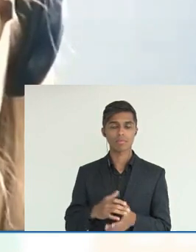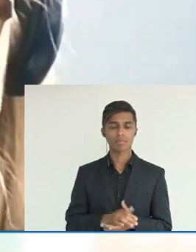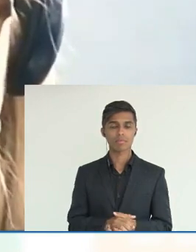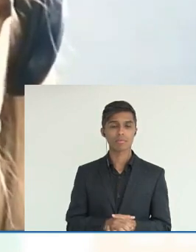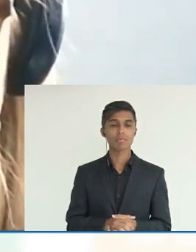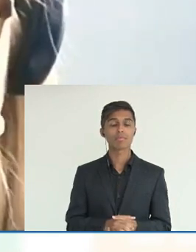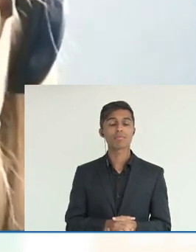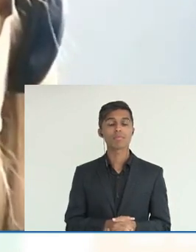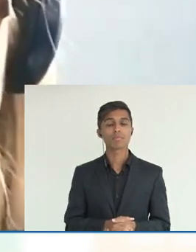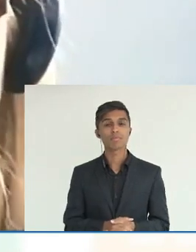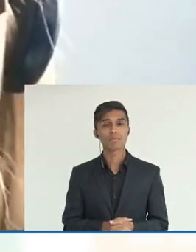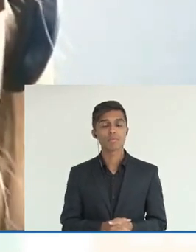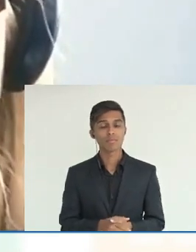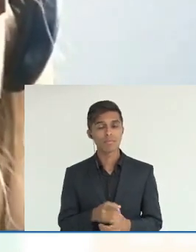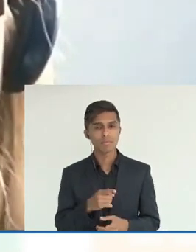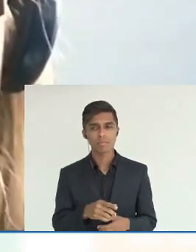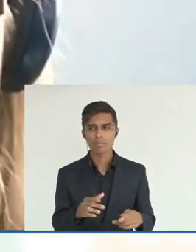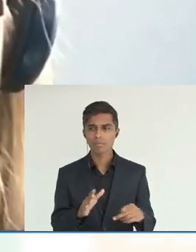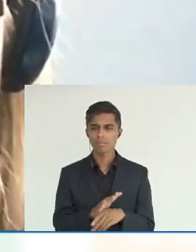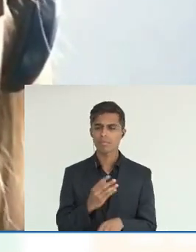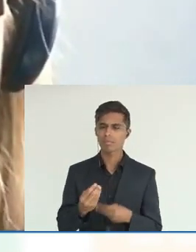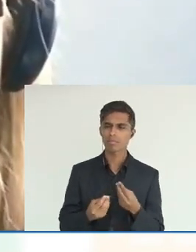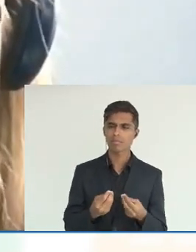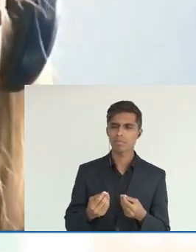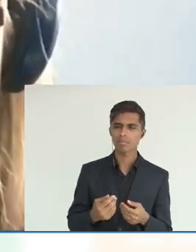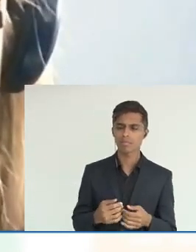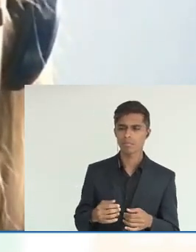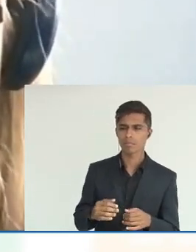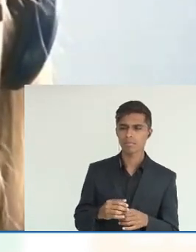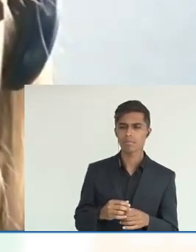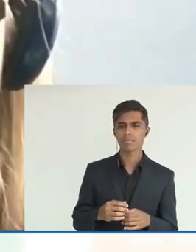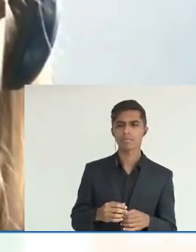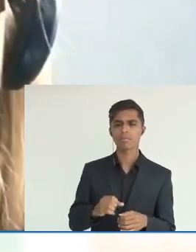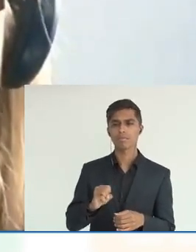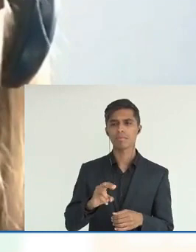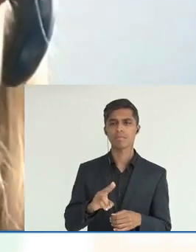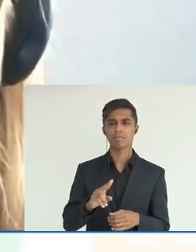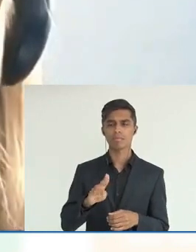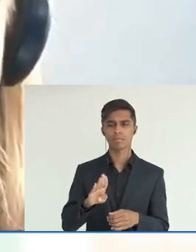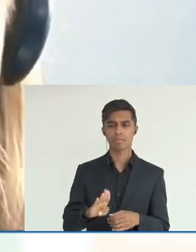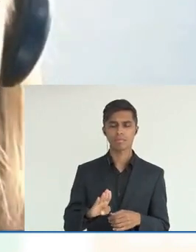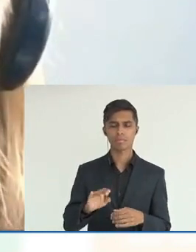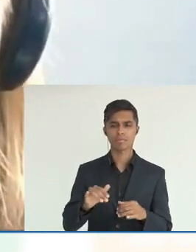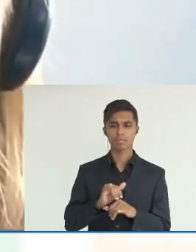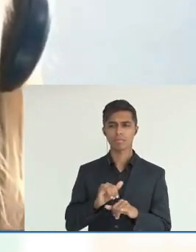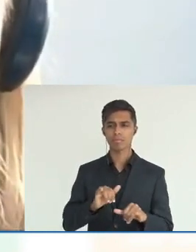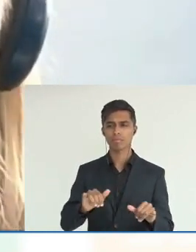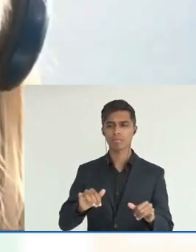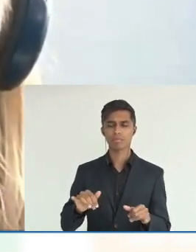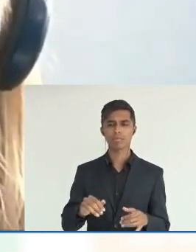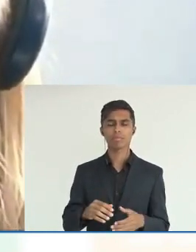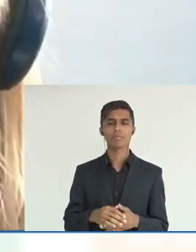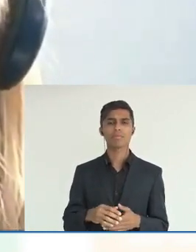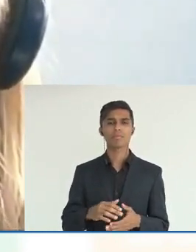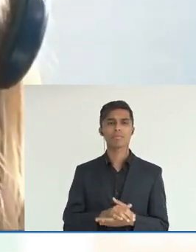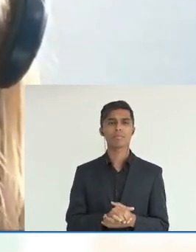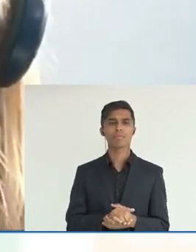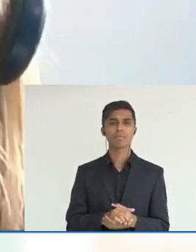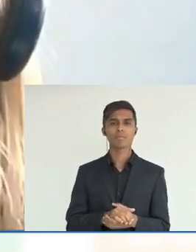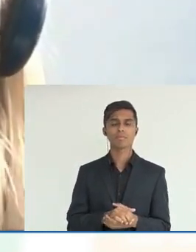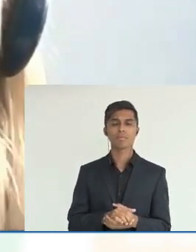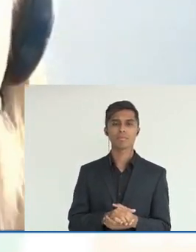ele pergunta: como minimizar as subnotificações em intoxicação exógena? Quais os